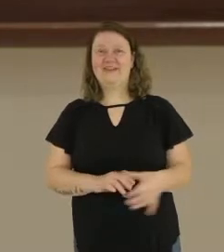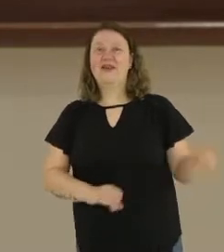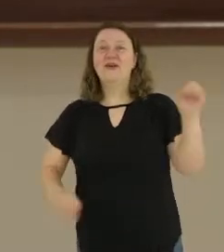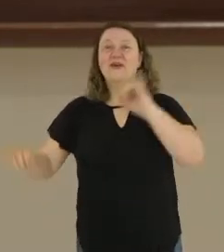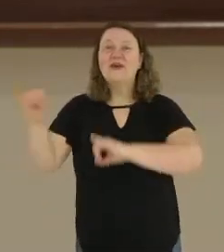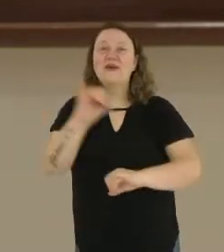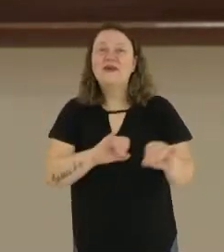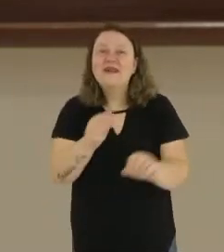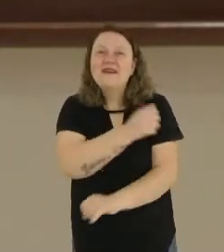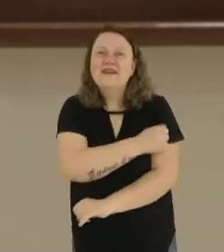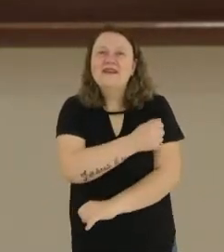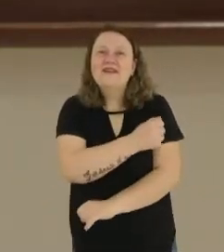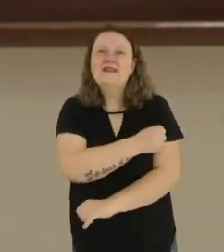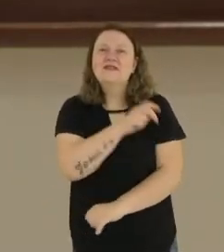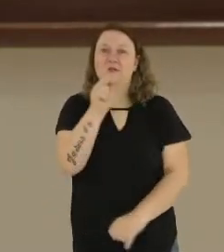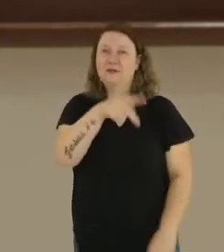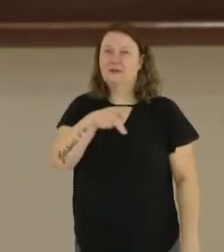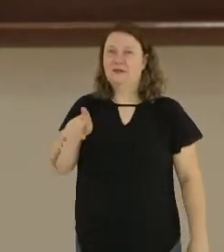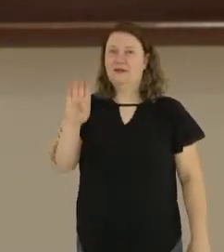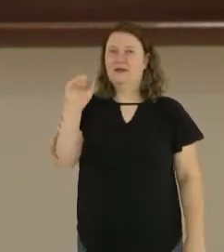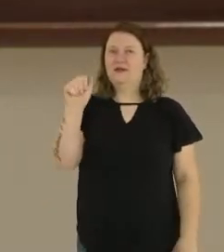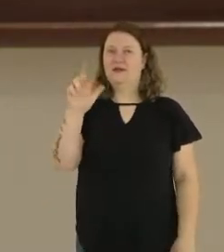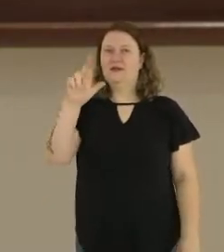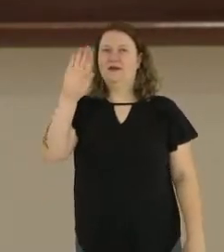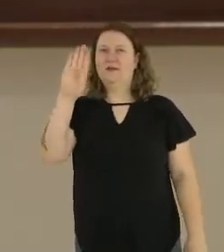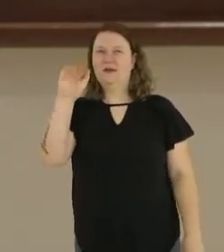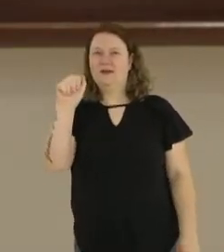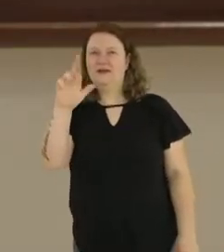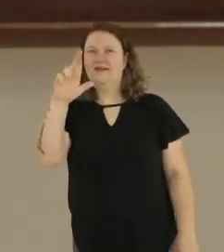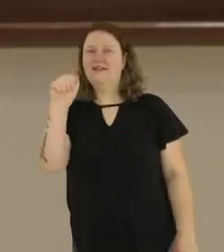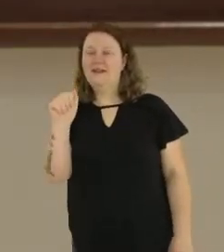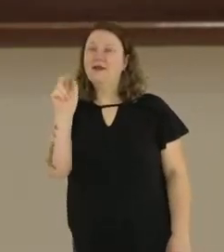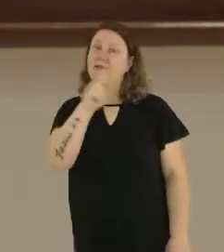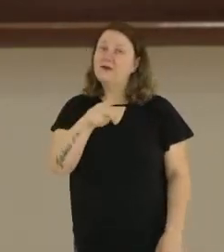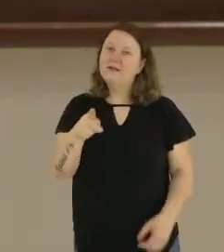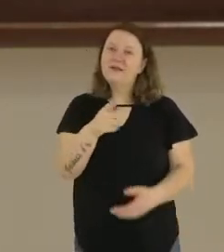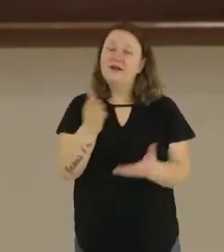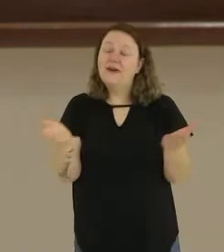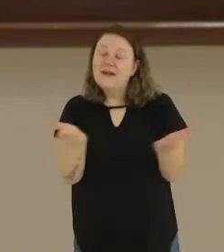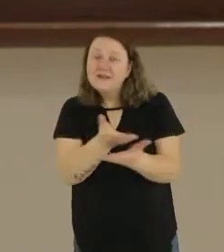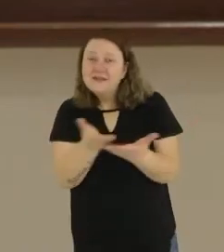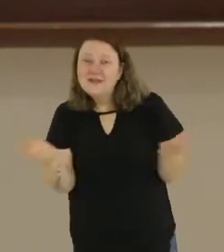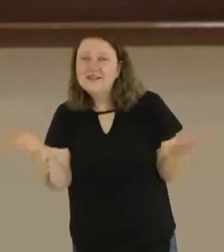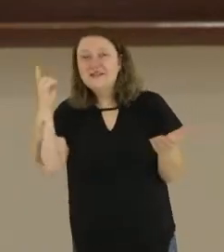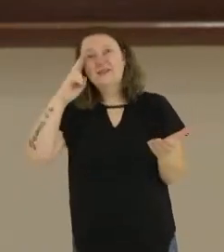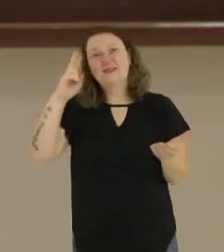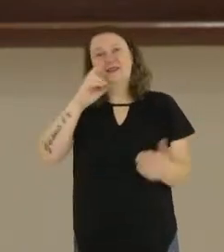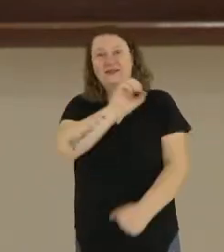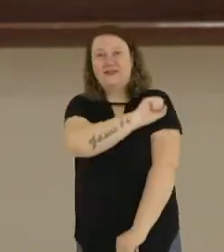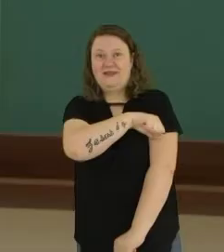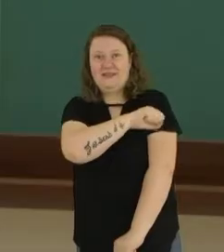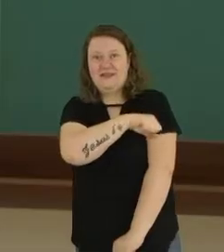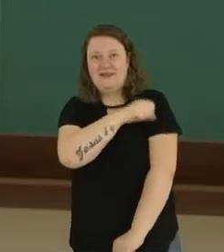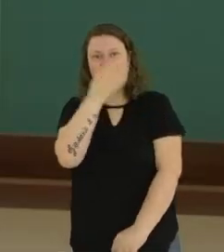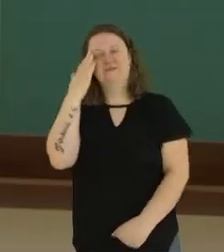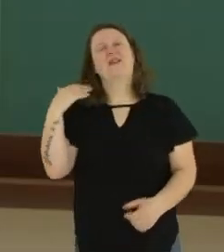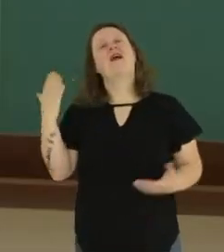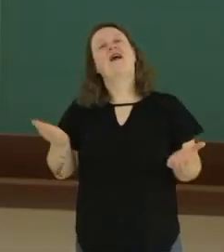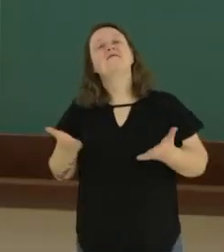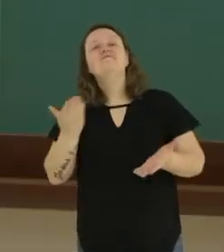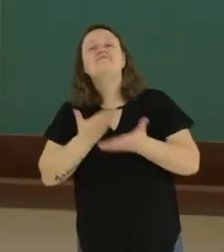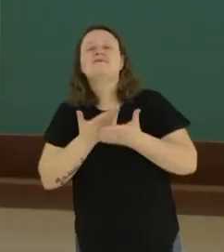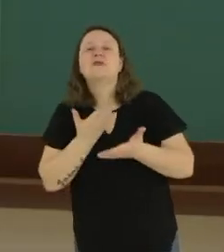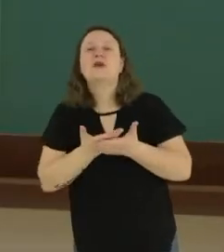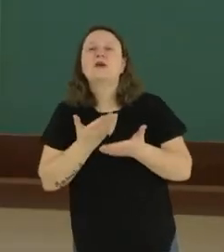Oi, pessoal! Eu sou a professora Bárbara Furquim, a professora de vocês de História do 8º ano. Nessa aula, a gente